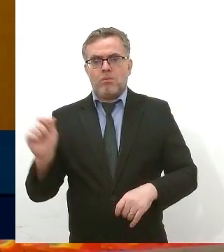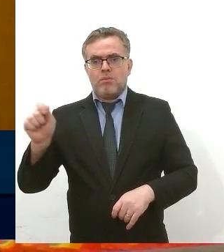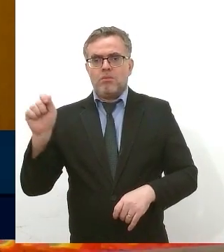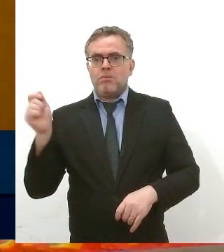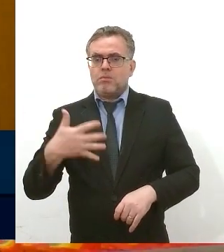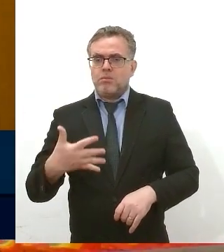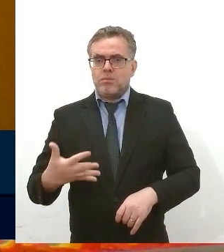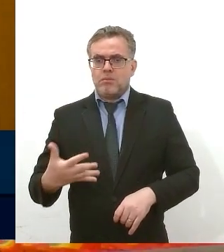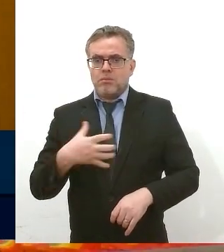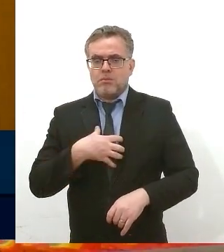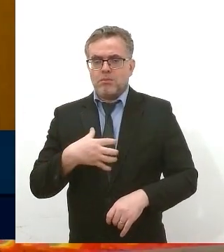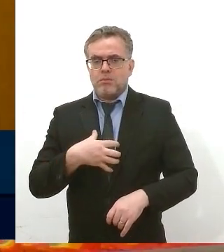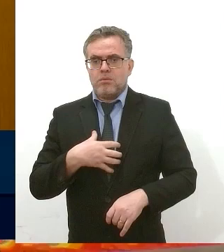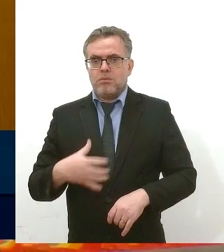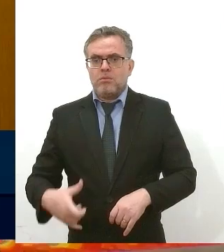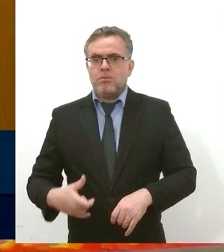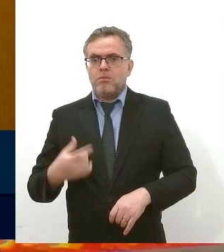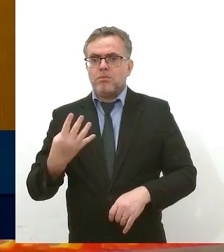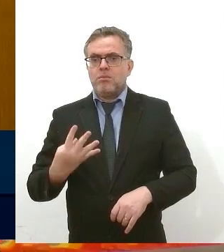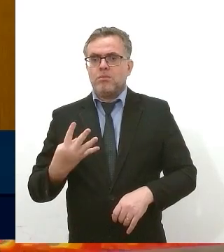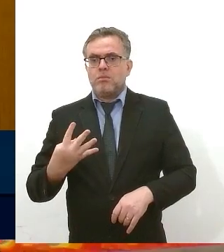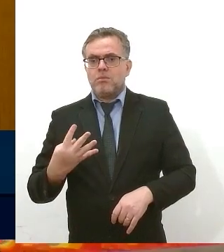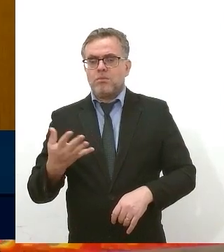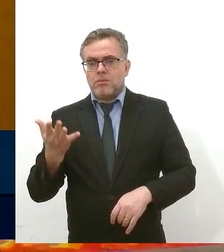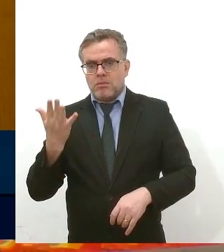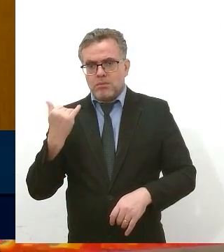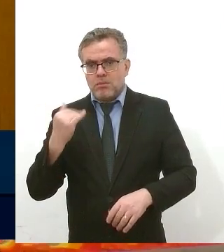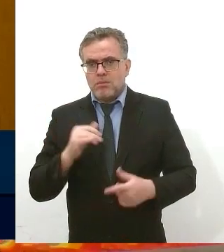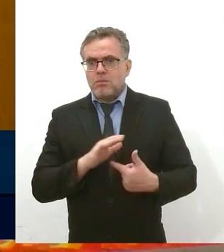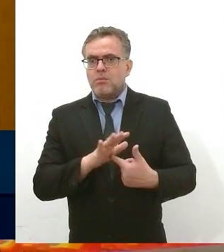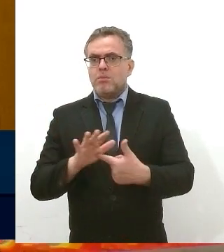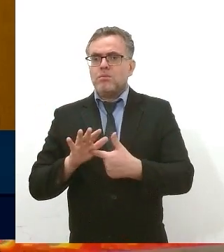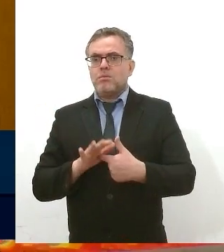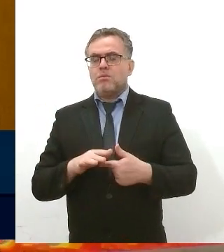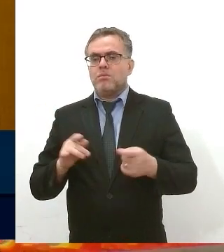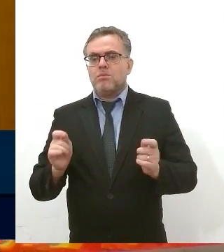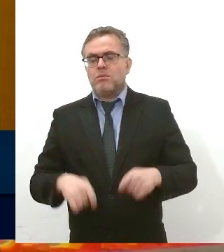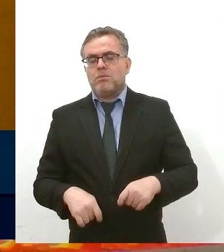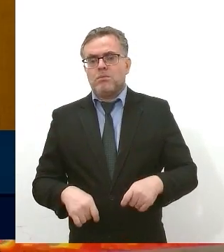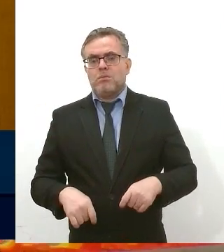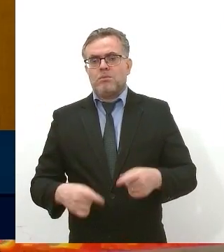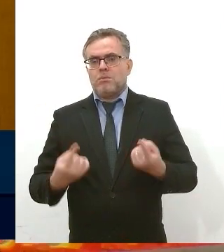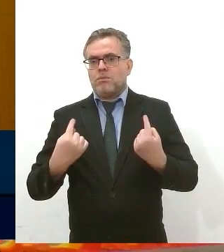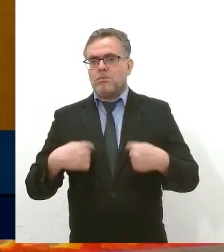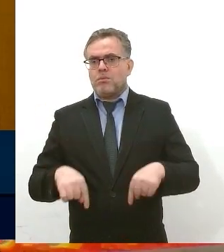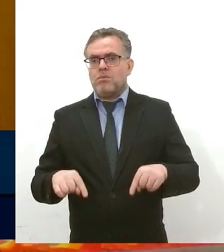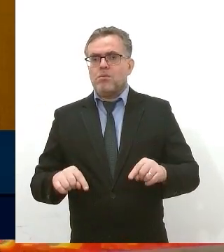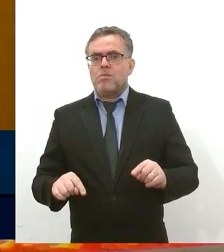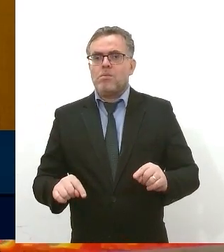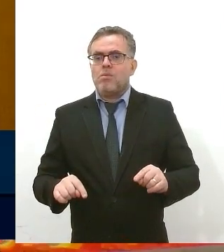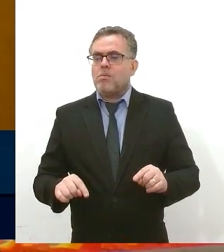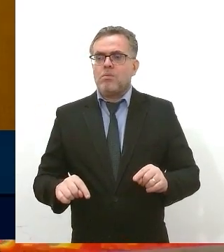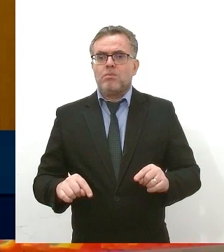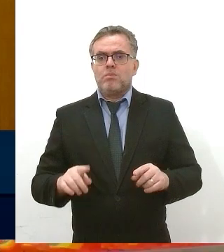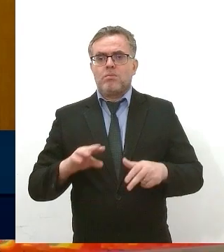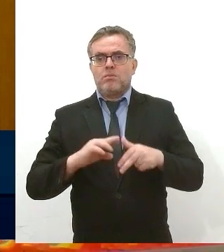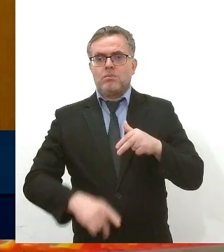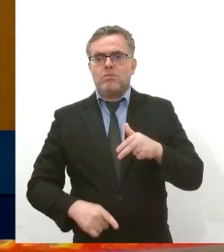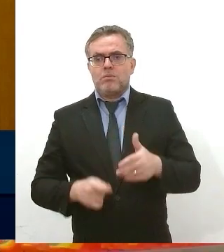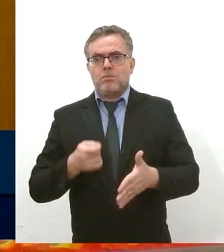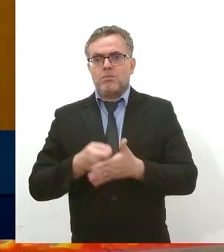anos, eu já demonstrava que eu não correspondia à expectativa de gênero que meus pais, minha